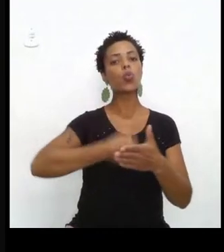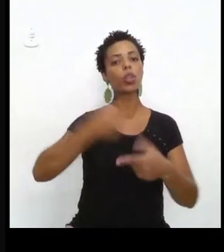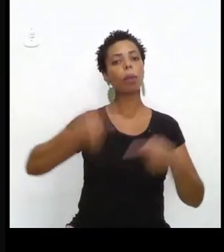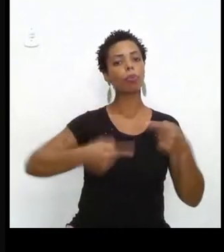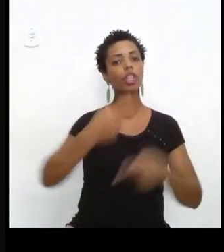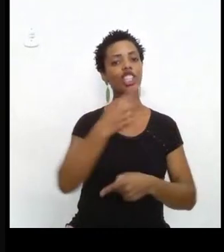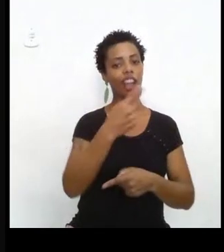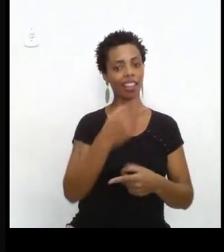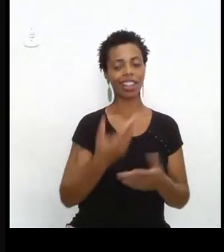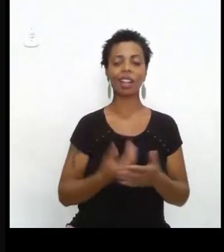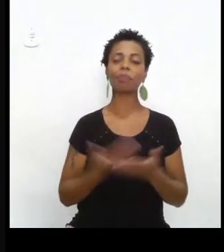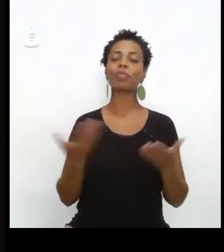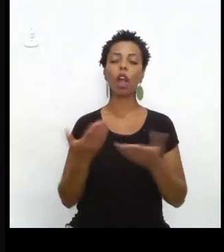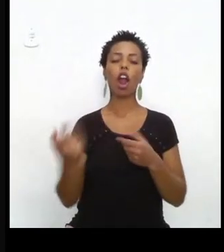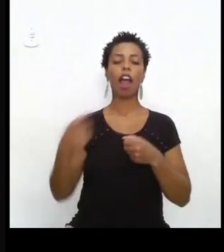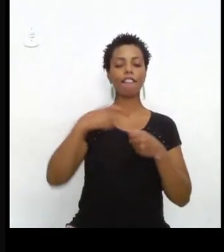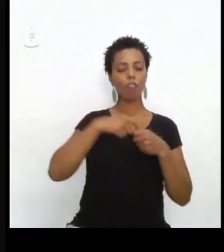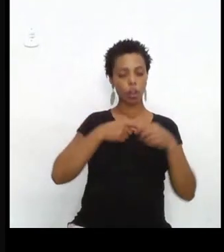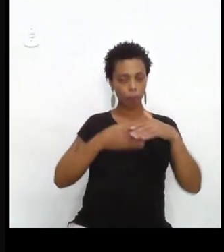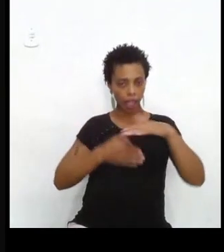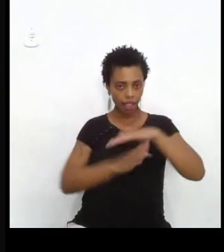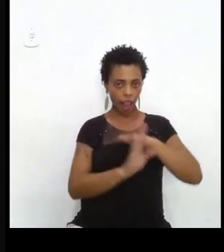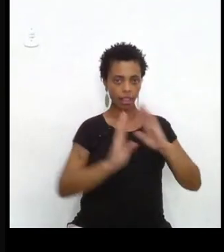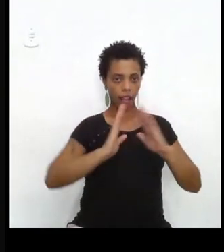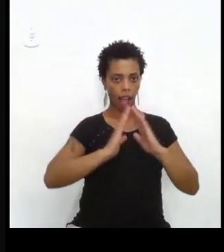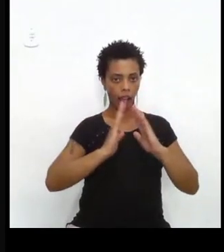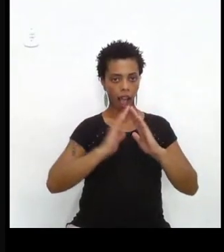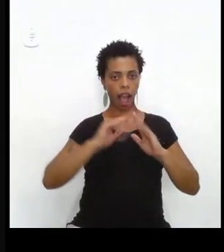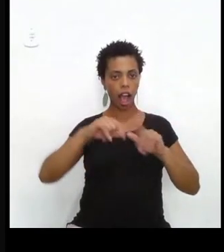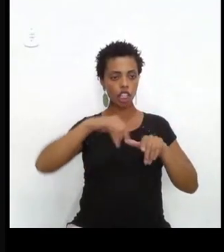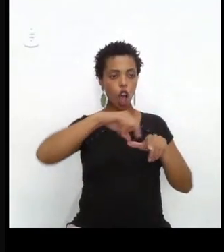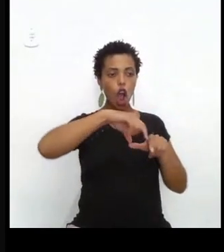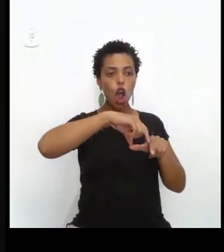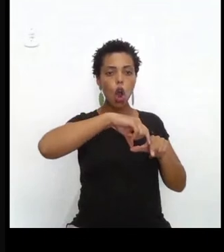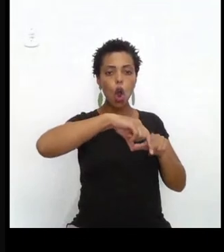persistir Case LG Secret War